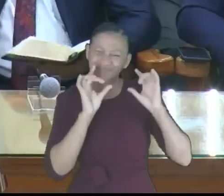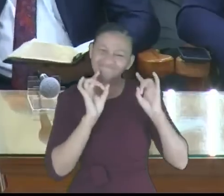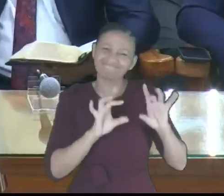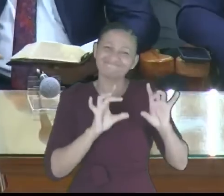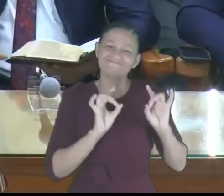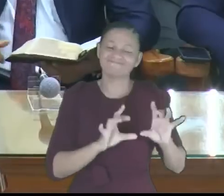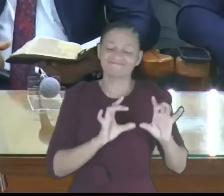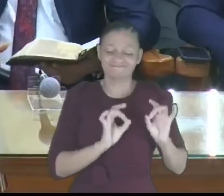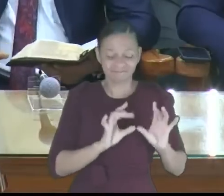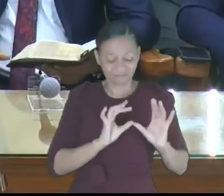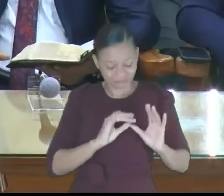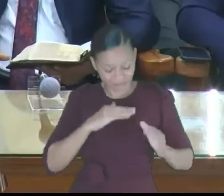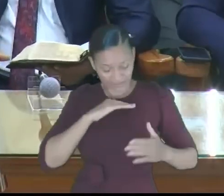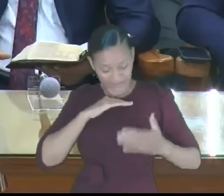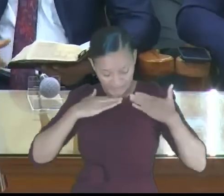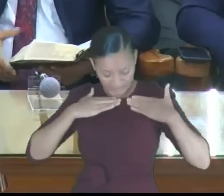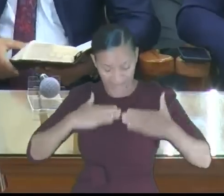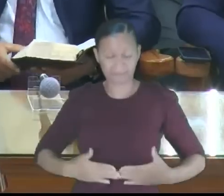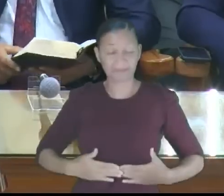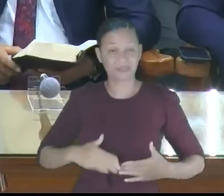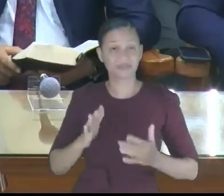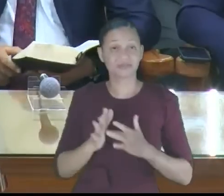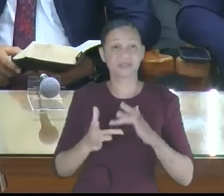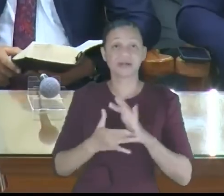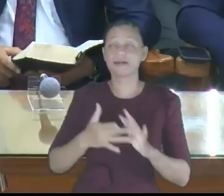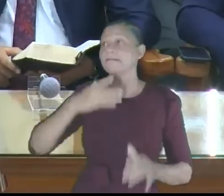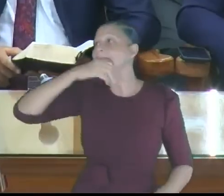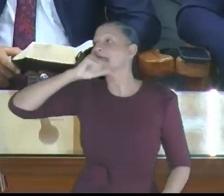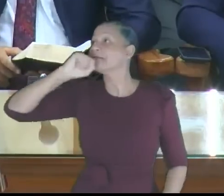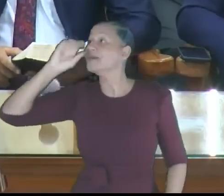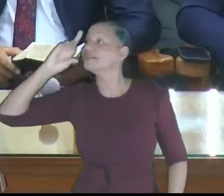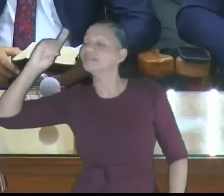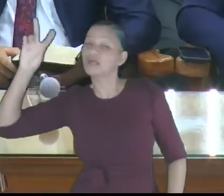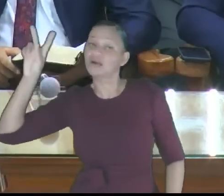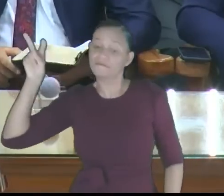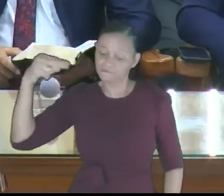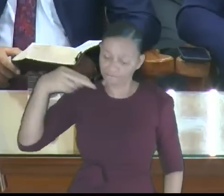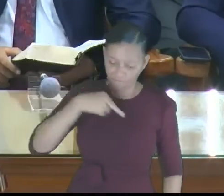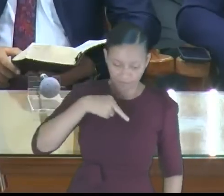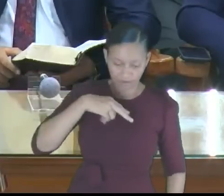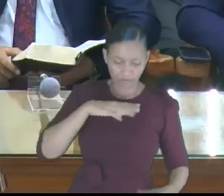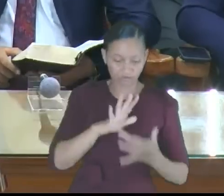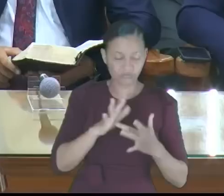de Jesus lá no céu. Aí quando o Pai olha para Jesus,